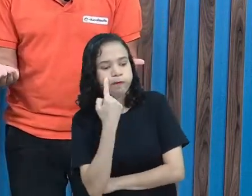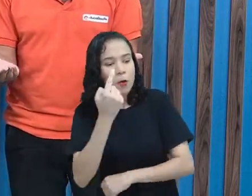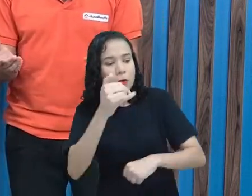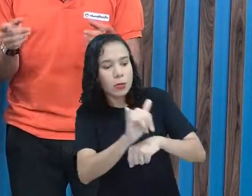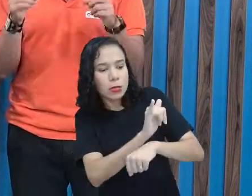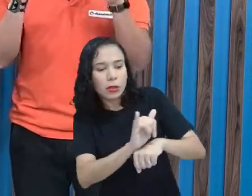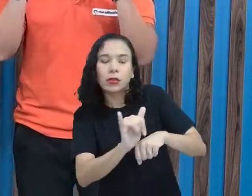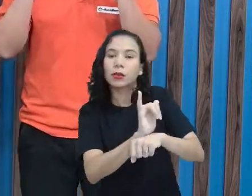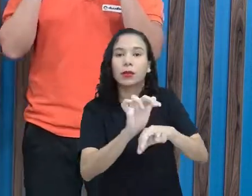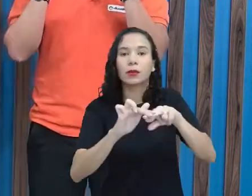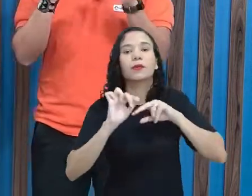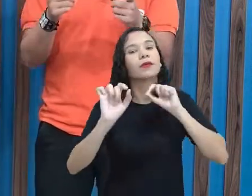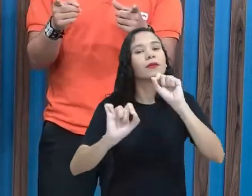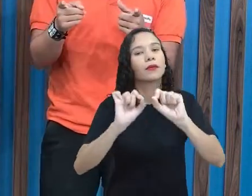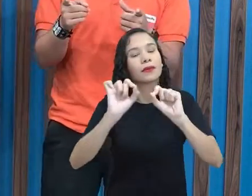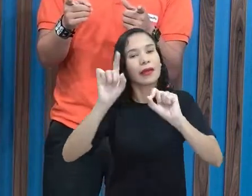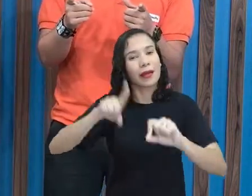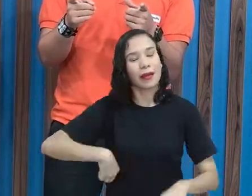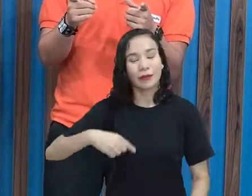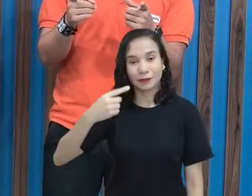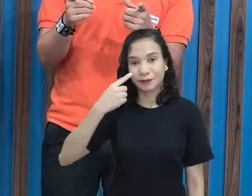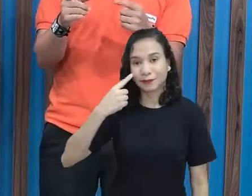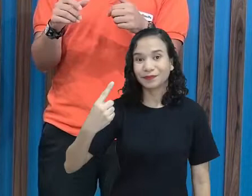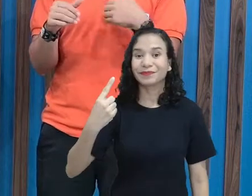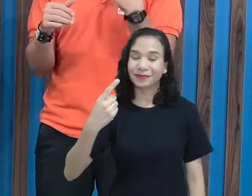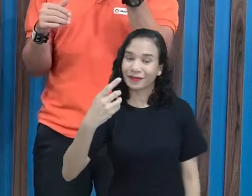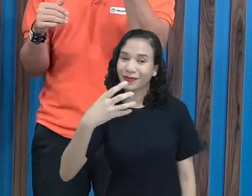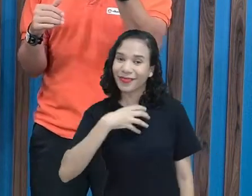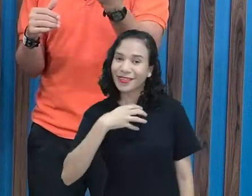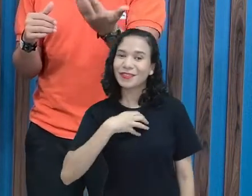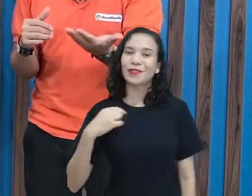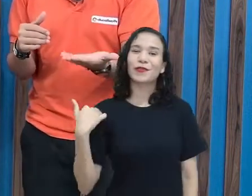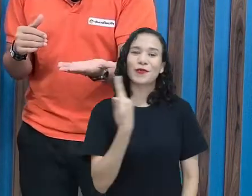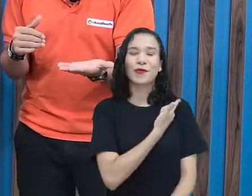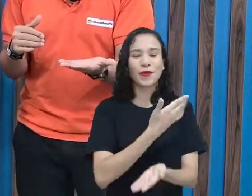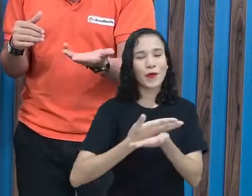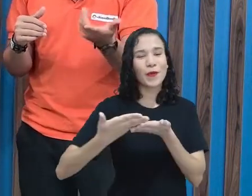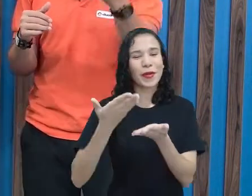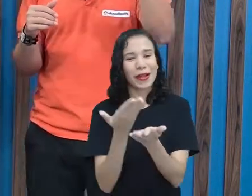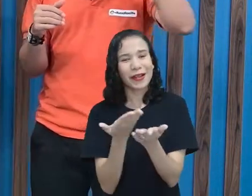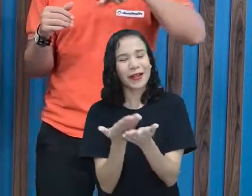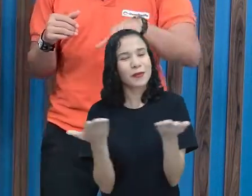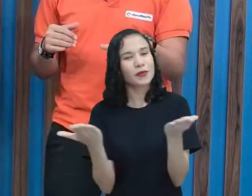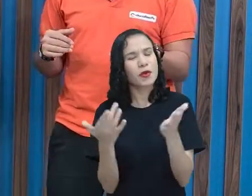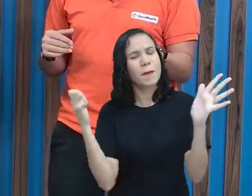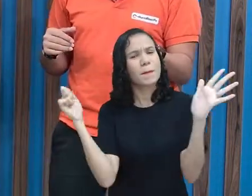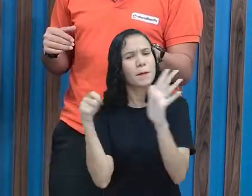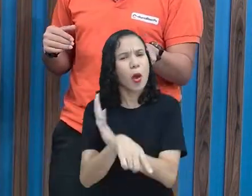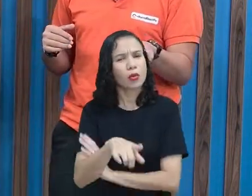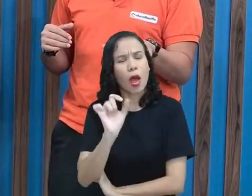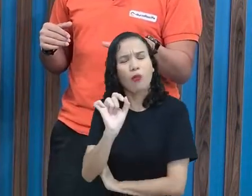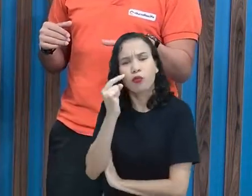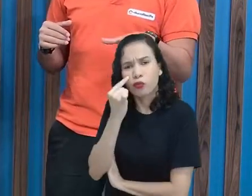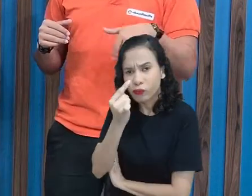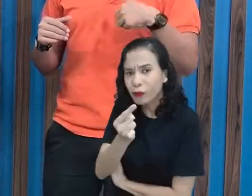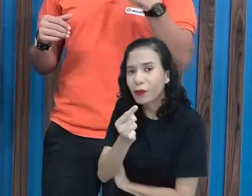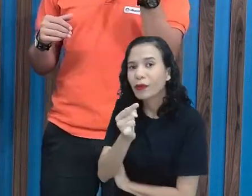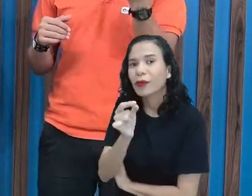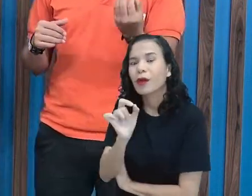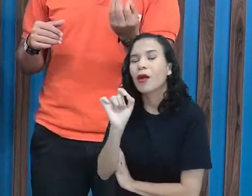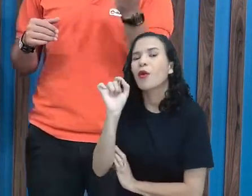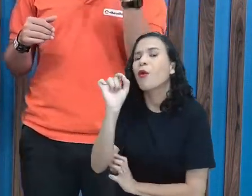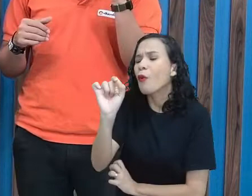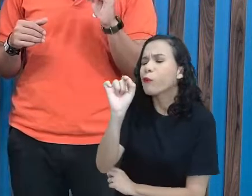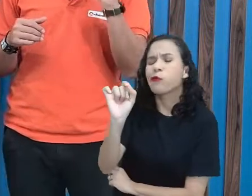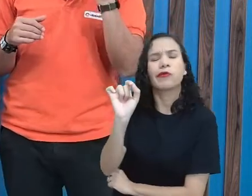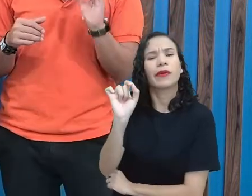caminhos. Então, é com esse sentido que a gente vai começar a aula de hoje perguntando para vocês, né, o